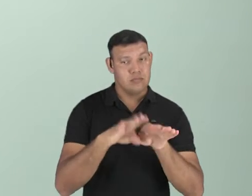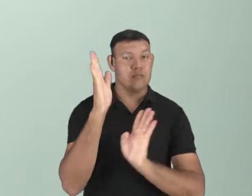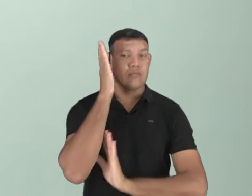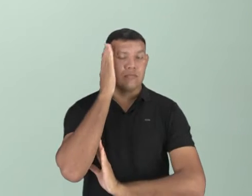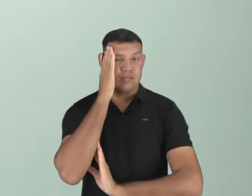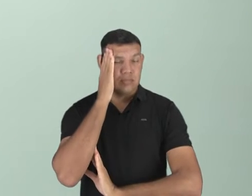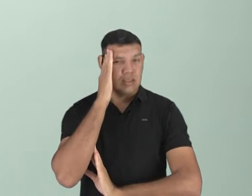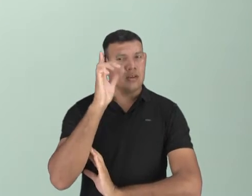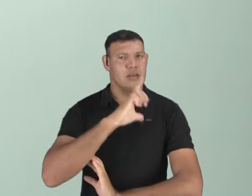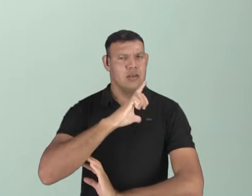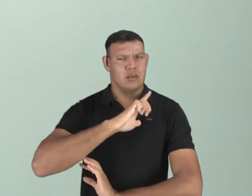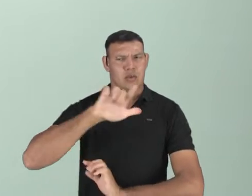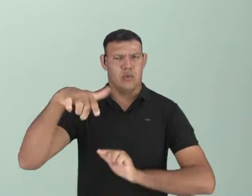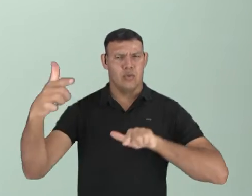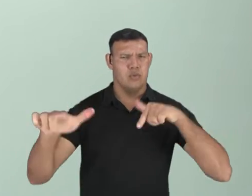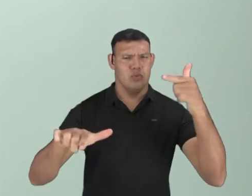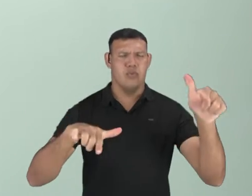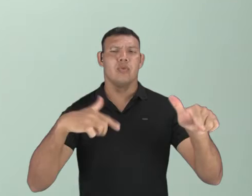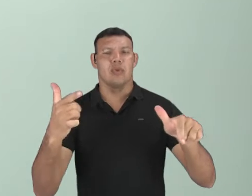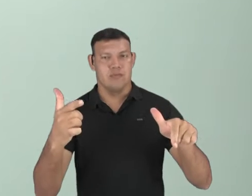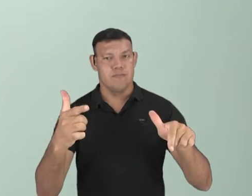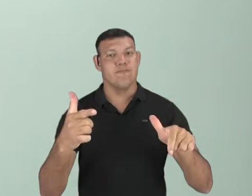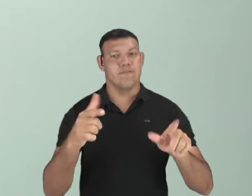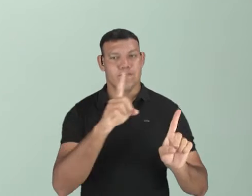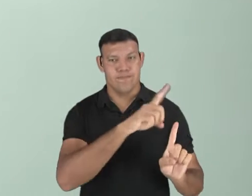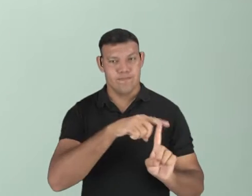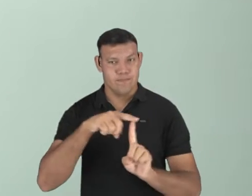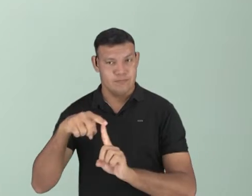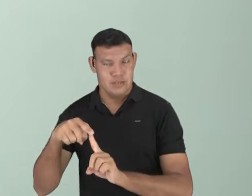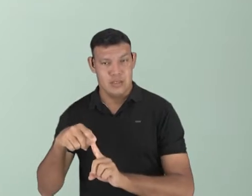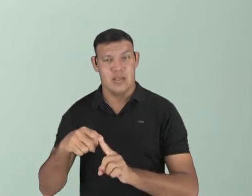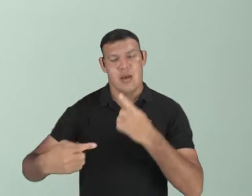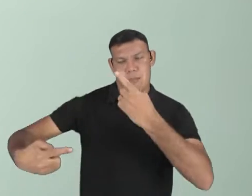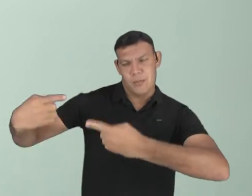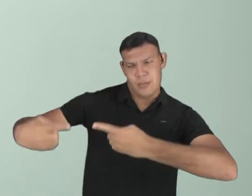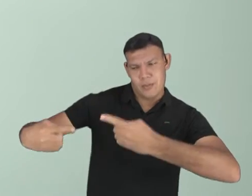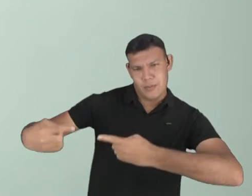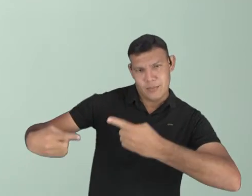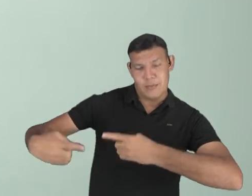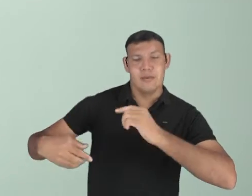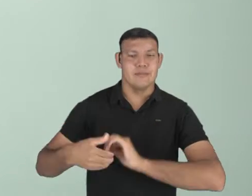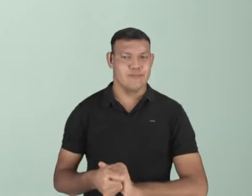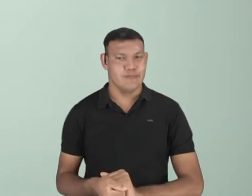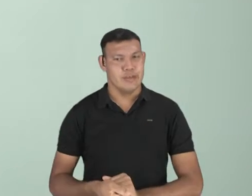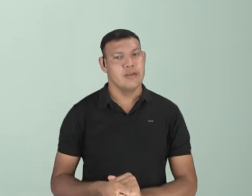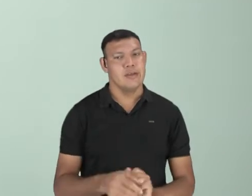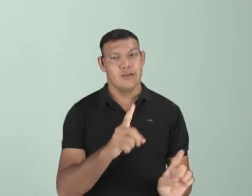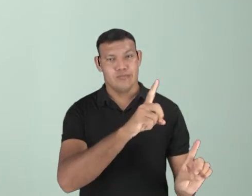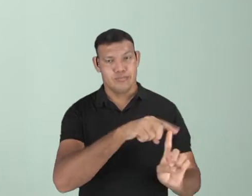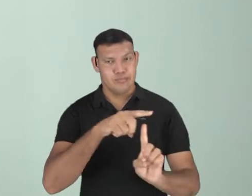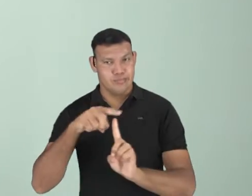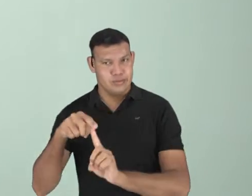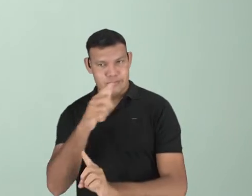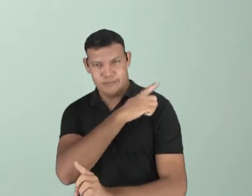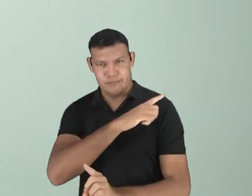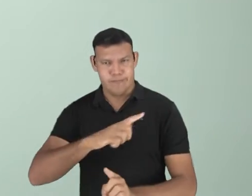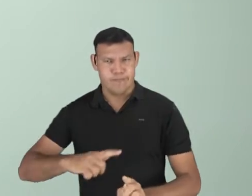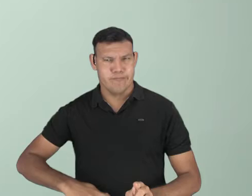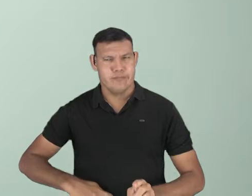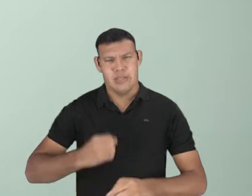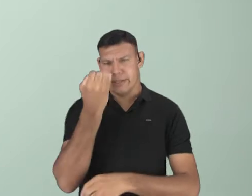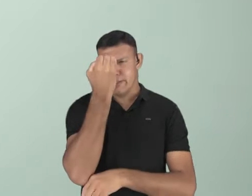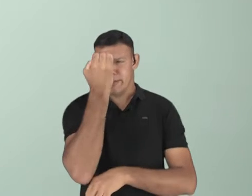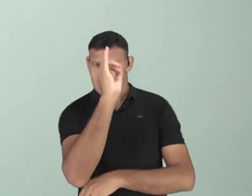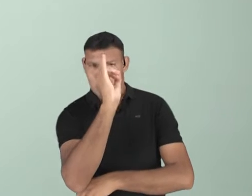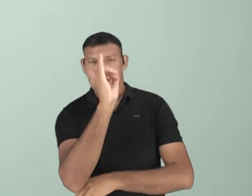há outras formas de governo. Quando discutimos as formas de governo, uma ideia